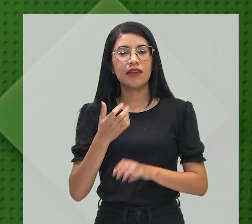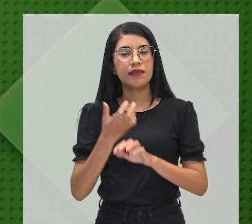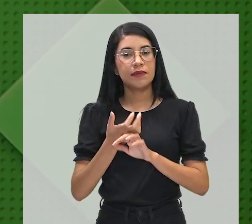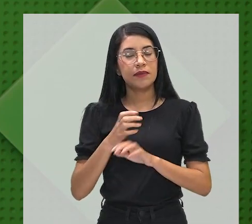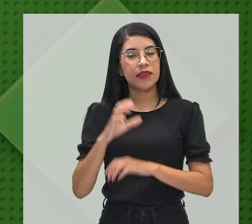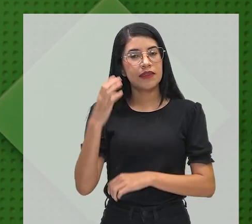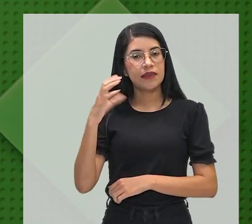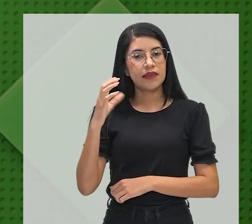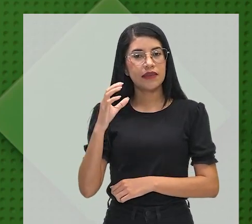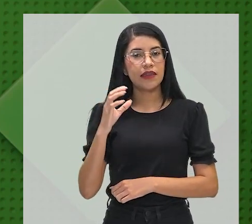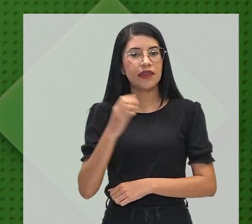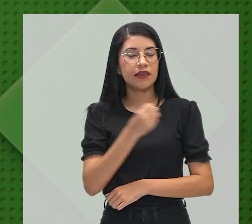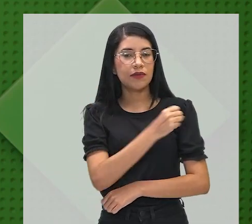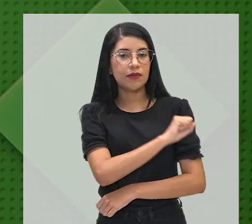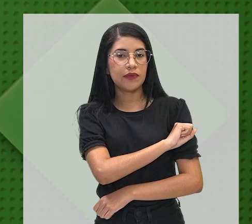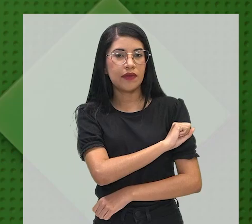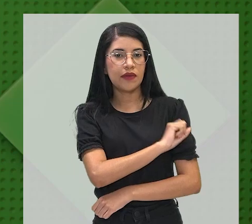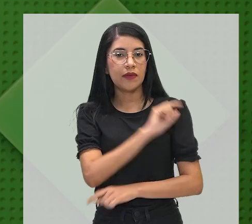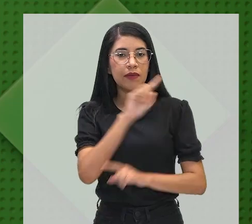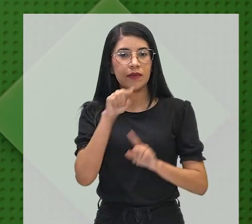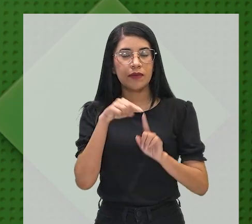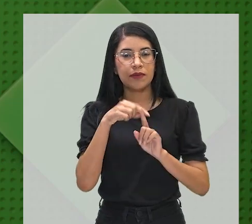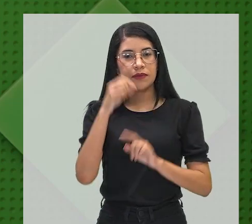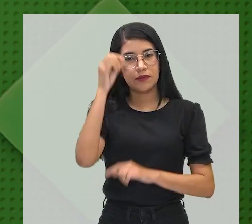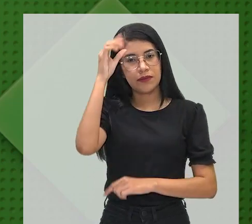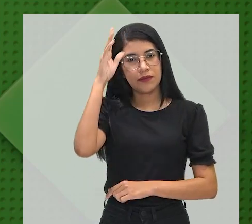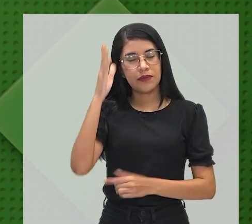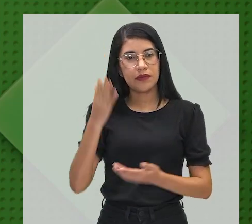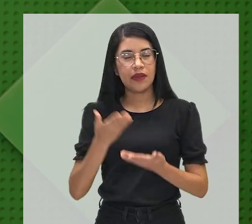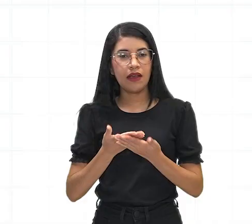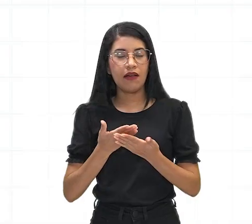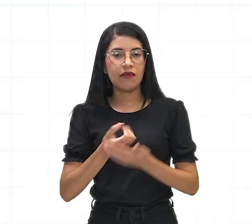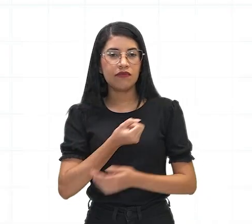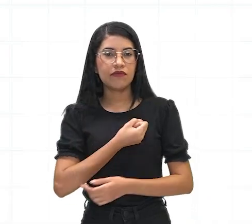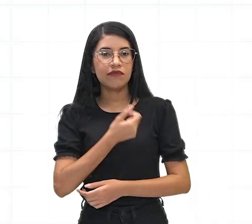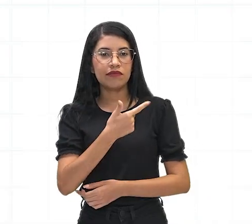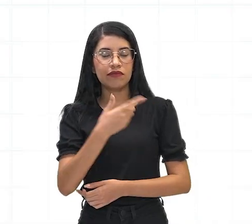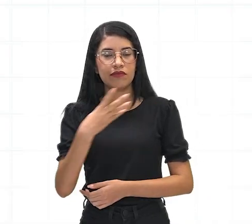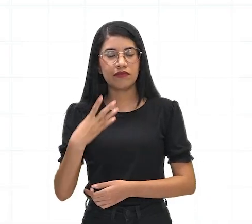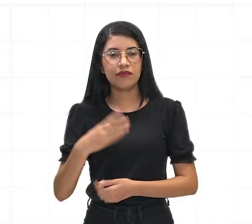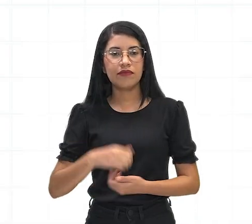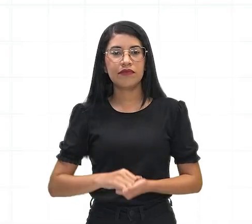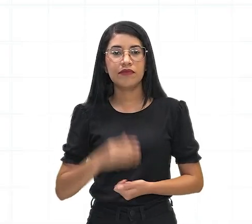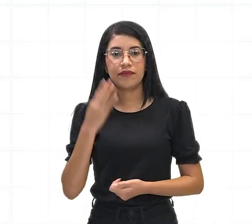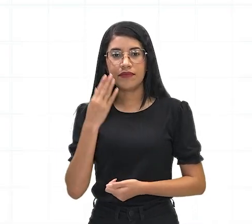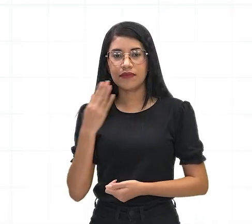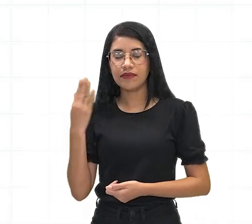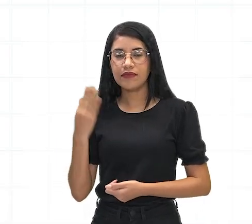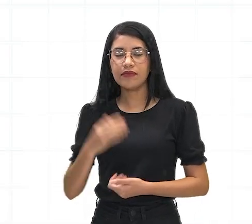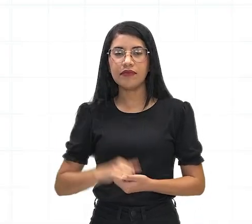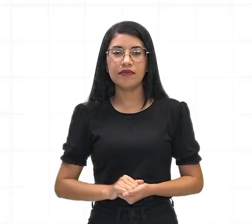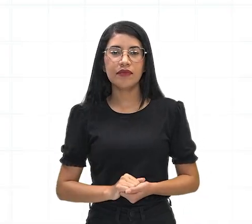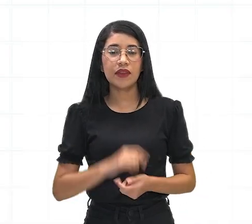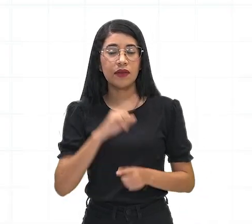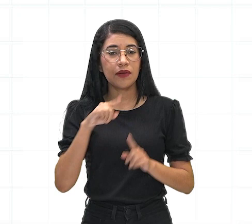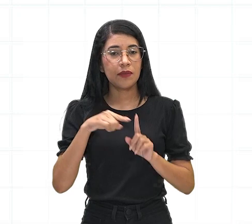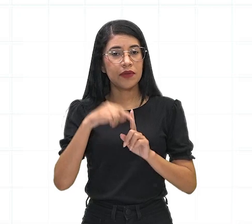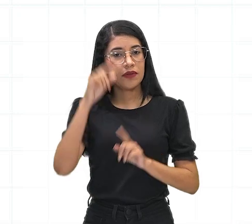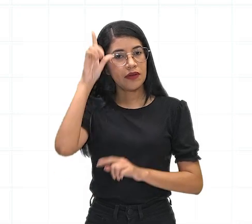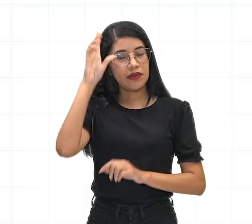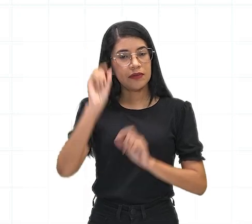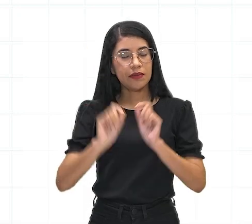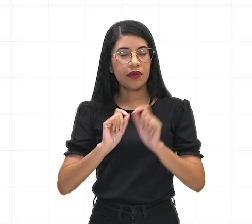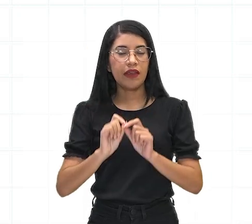o oitavo ano. Vamos ver aí qual é o objeto de conhecimento da nossa aula de número 24? Na aula de número 24, objeto